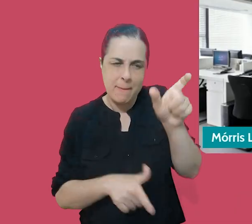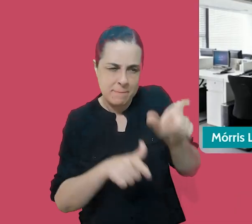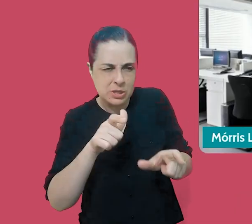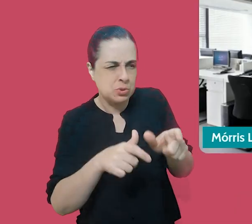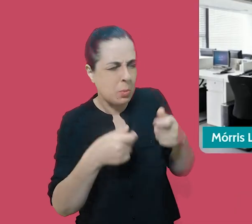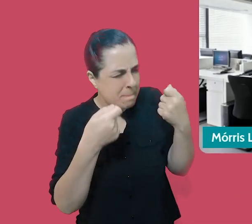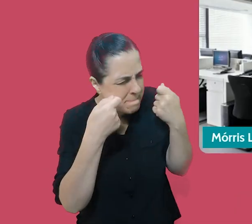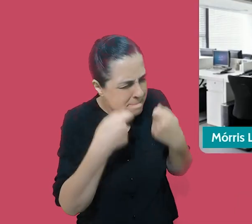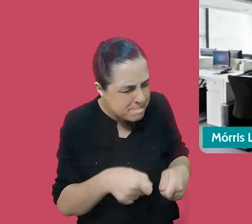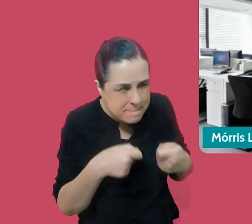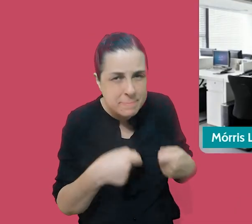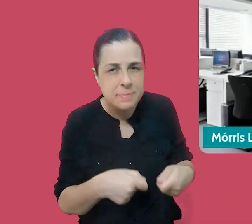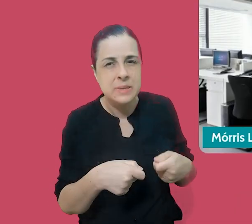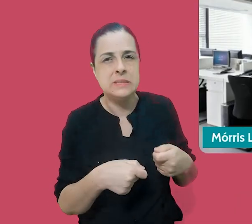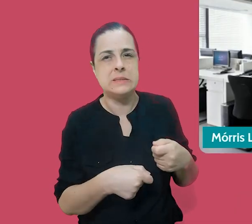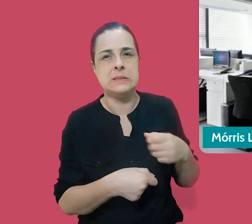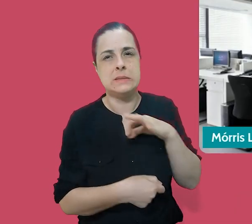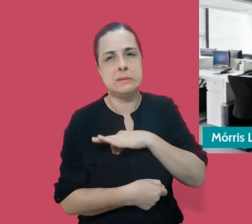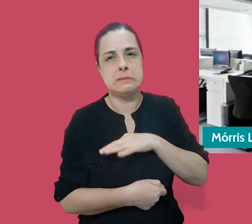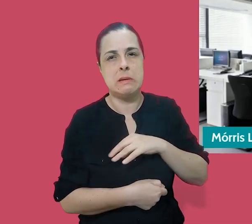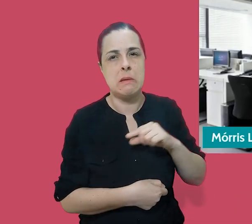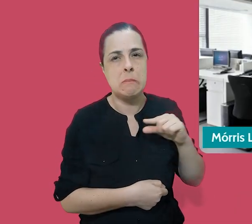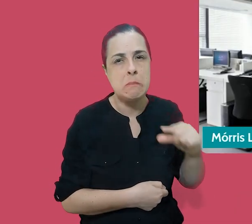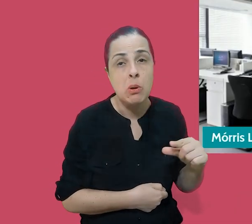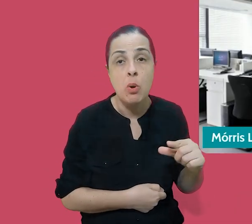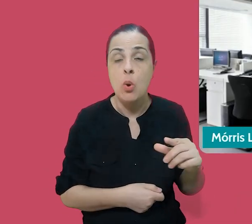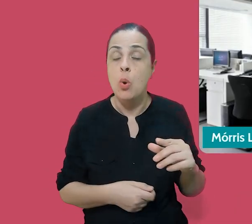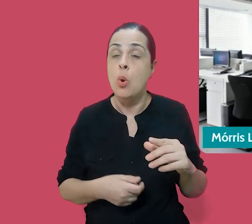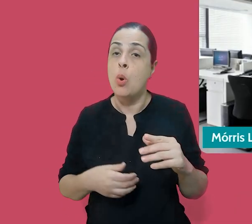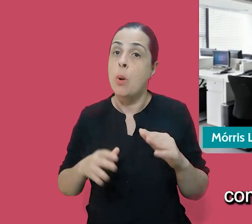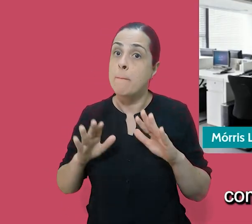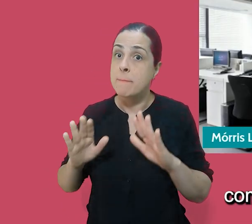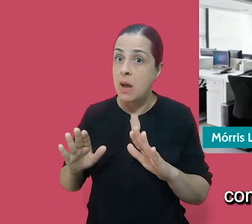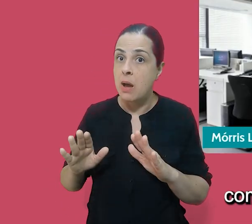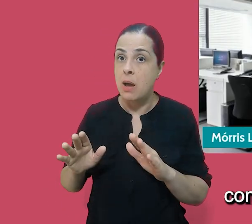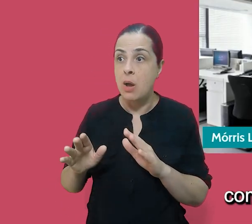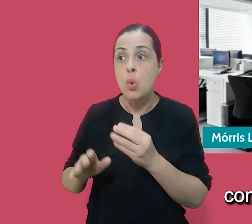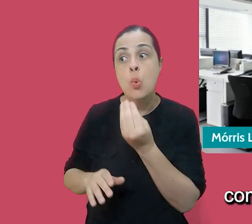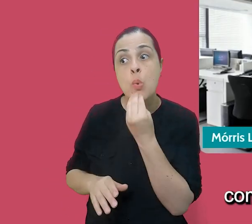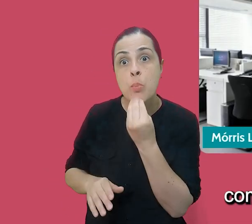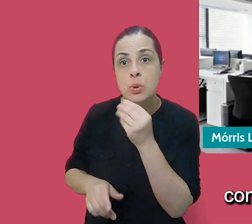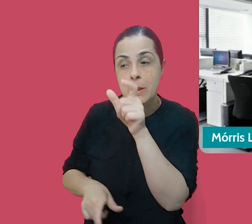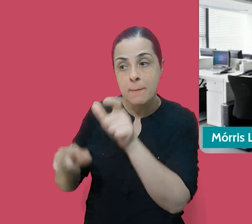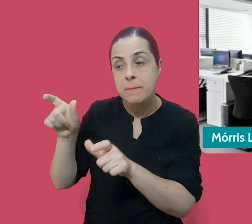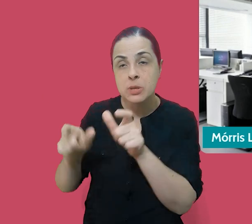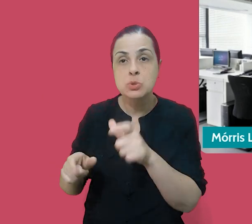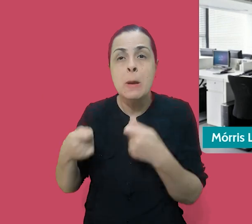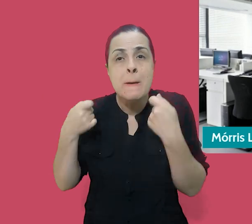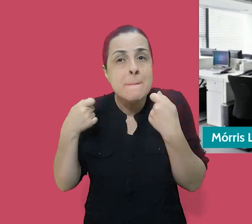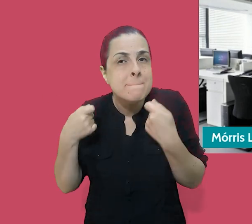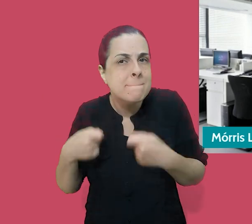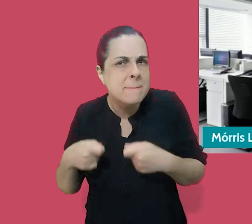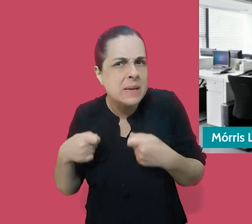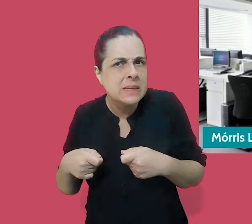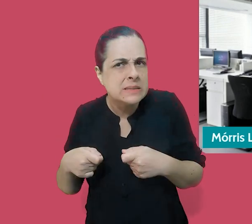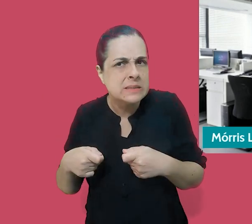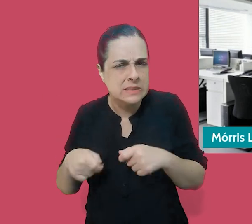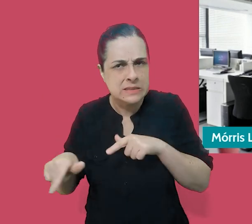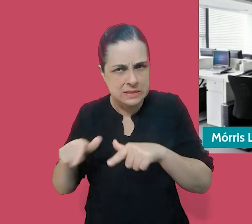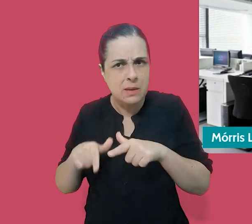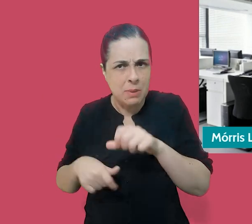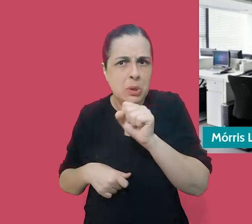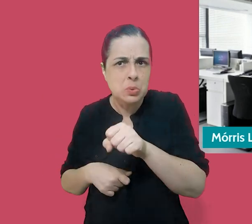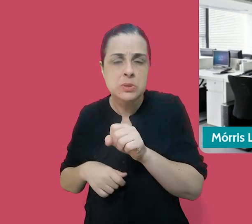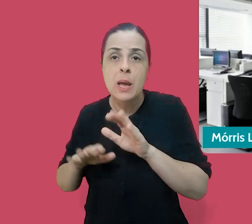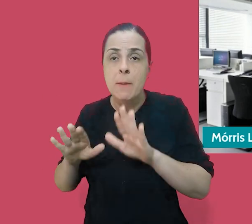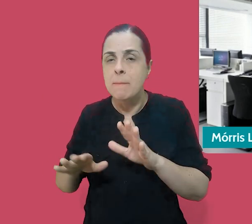né? Como também achar oportunidades que tenham fit com quem está precisando muito, mas já tem um nível ali